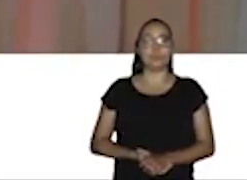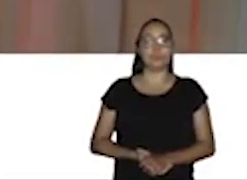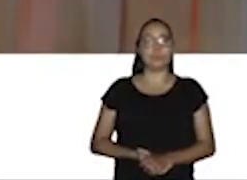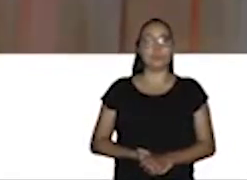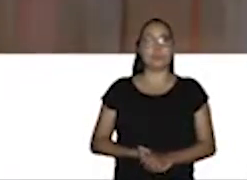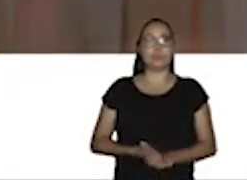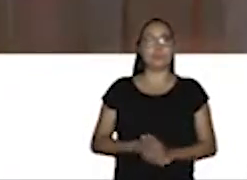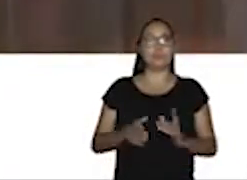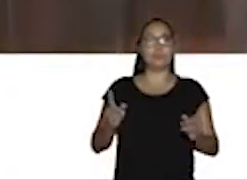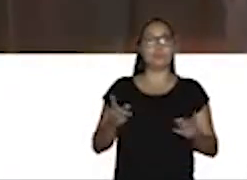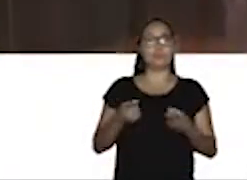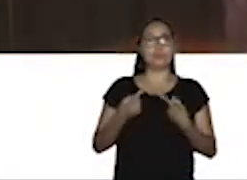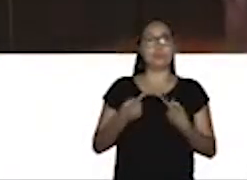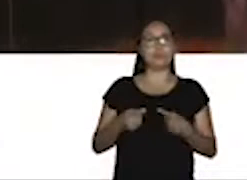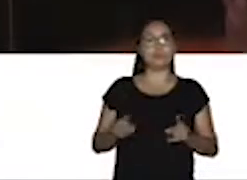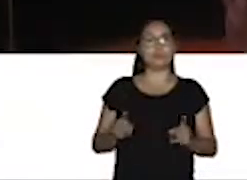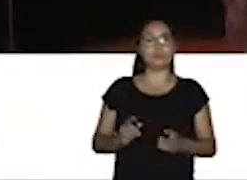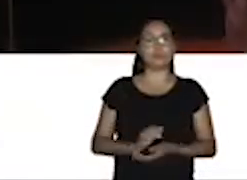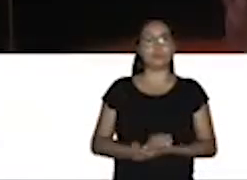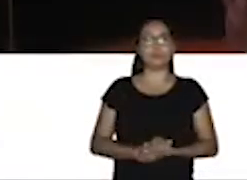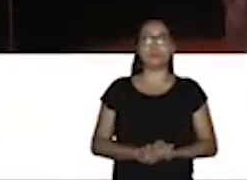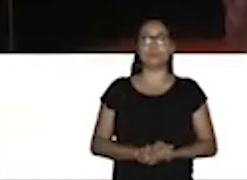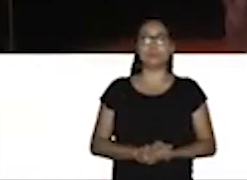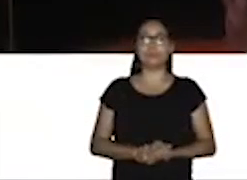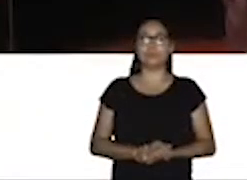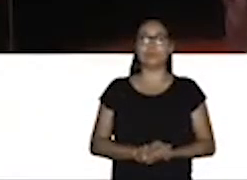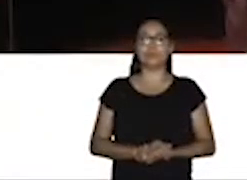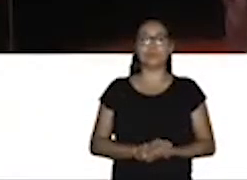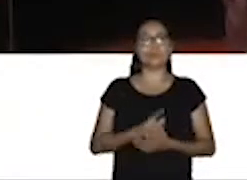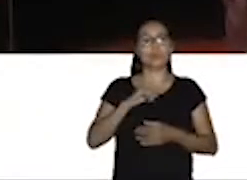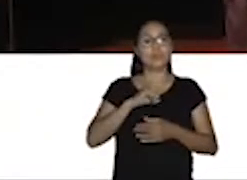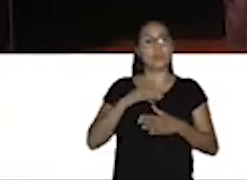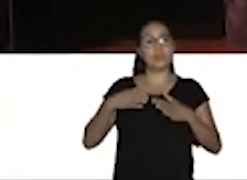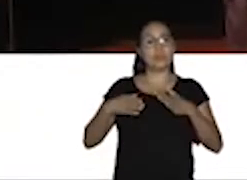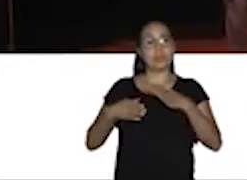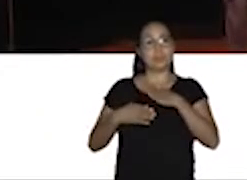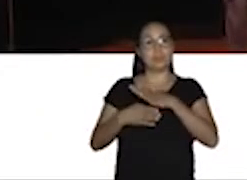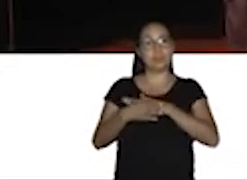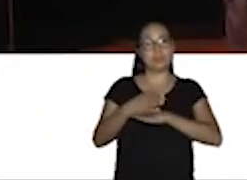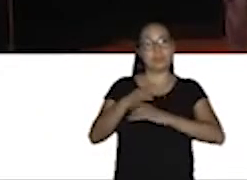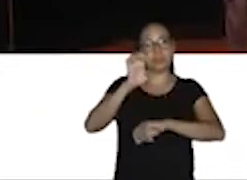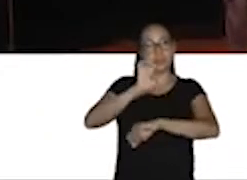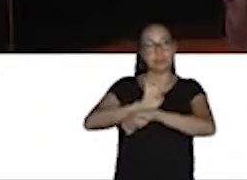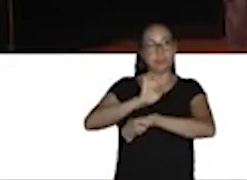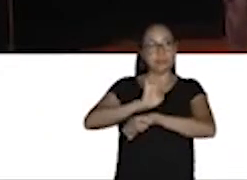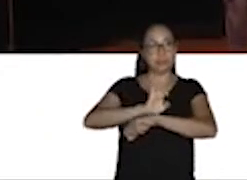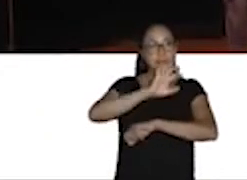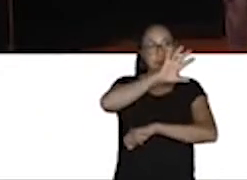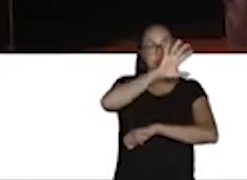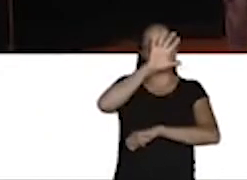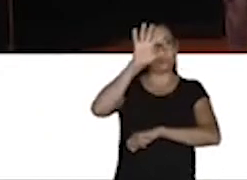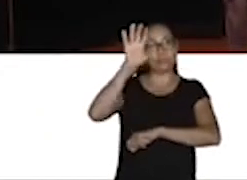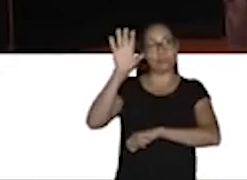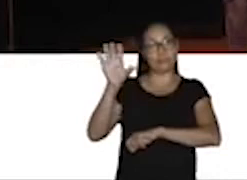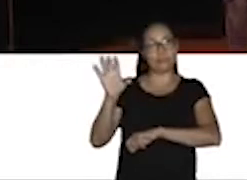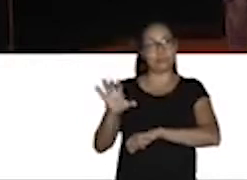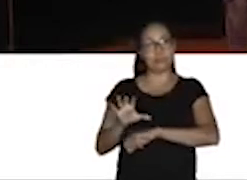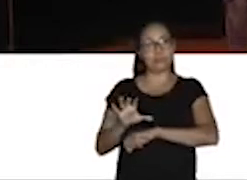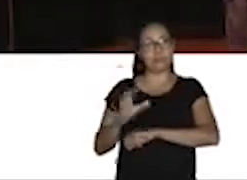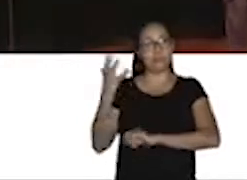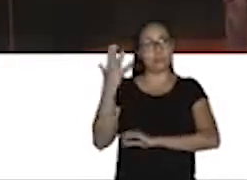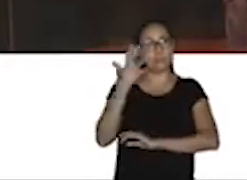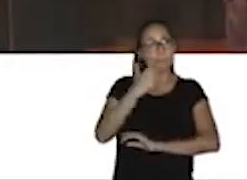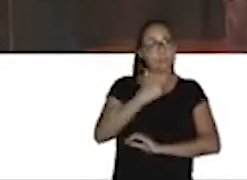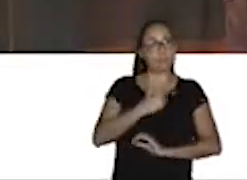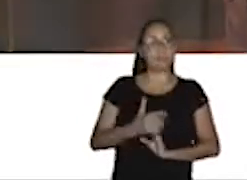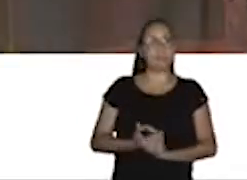Tenho cruzado o nosso estado em caprichoso